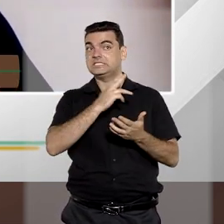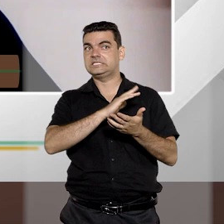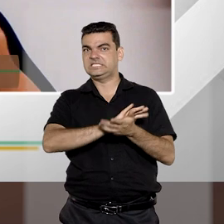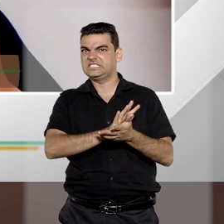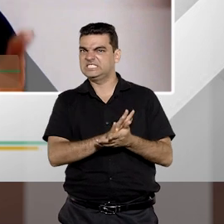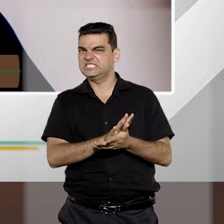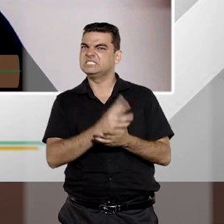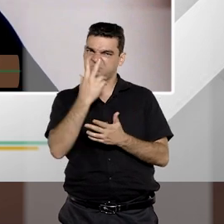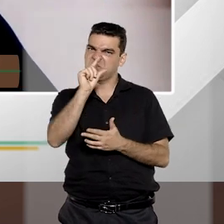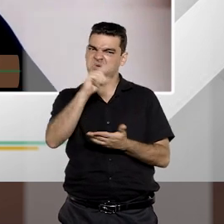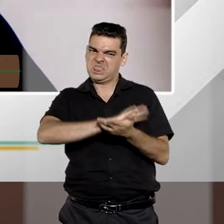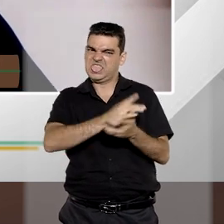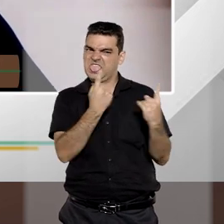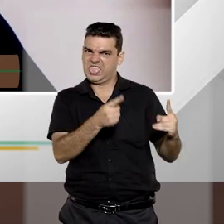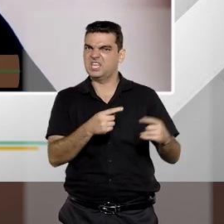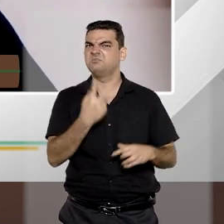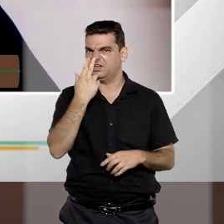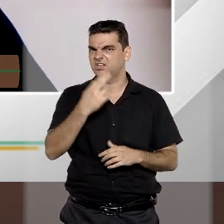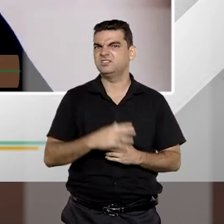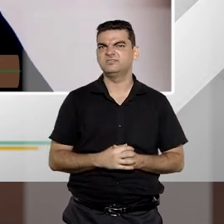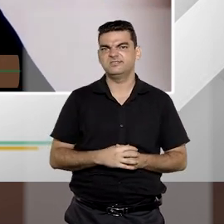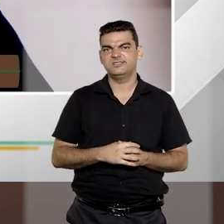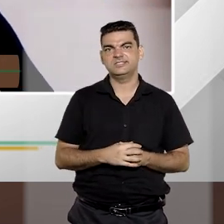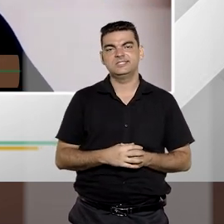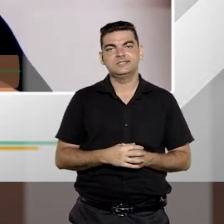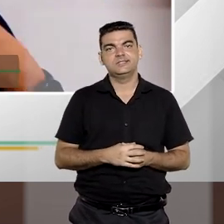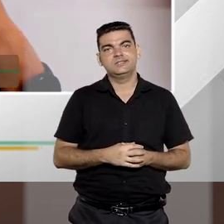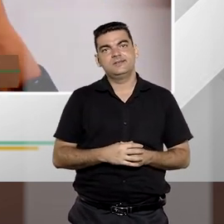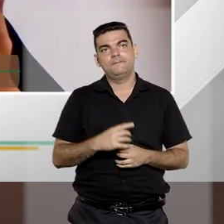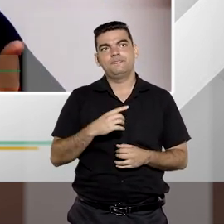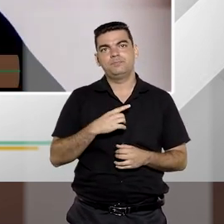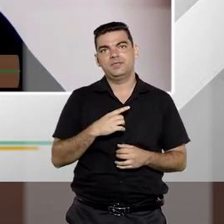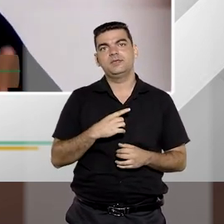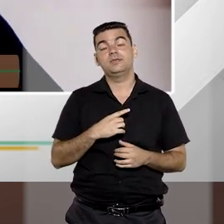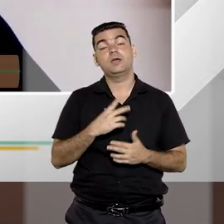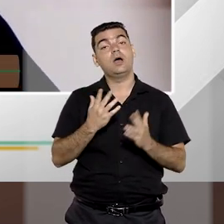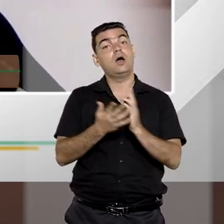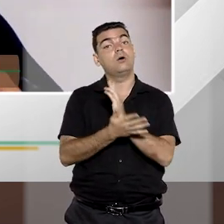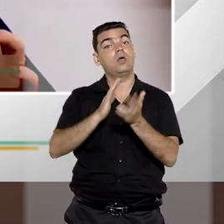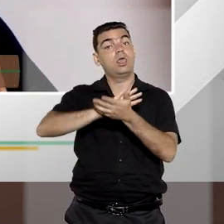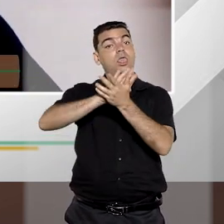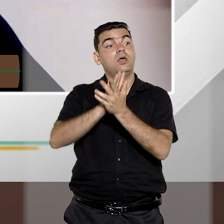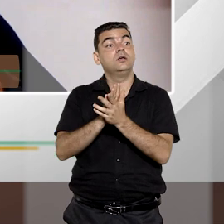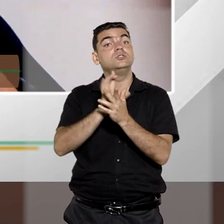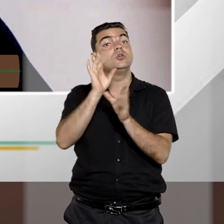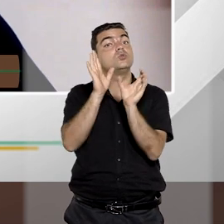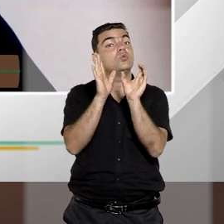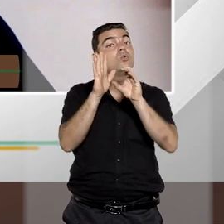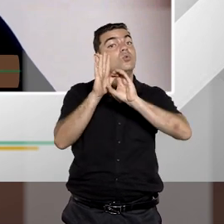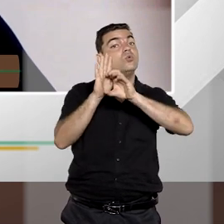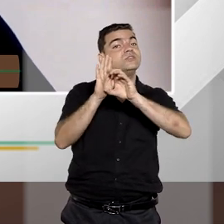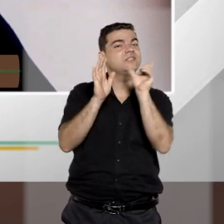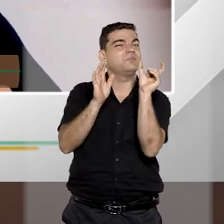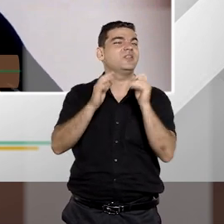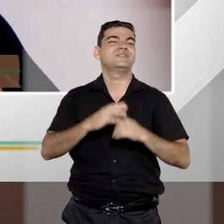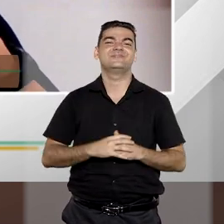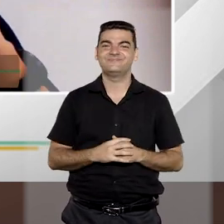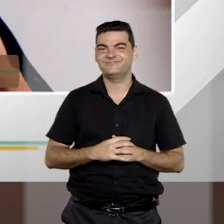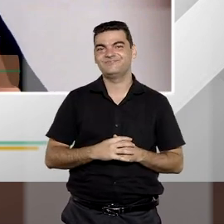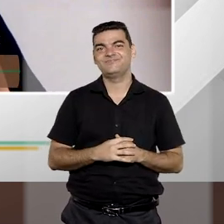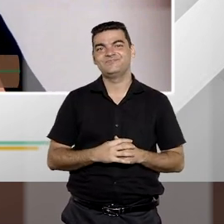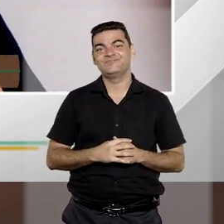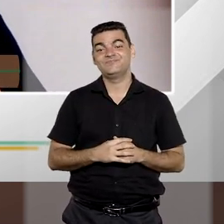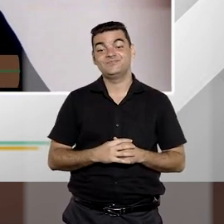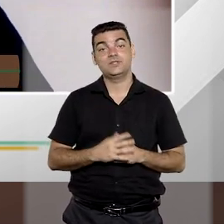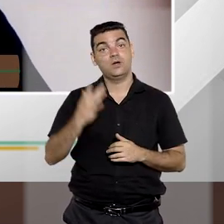né? Acaba sendo pejorativo também, né? Então traz uma série de preconceitos só apenas nessas terminologias. Então